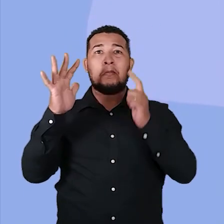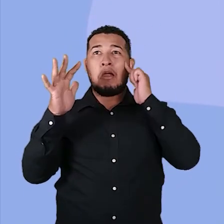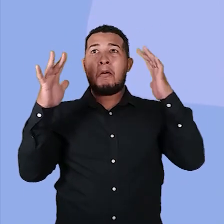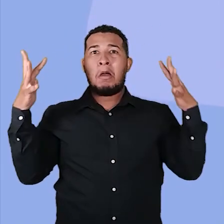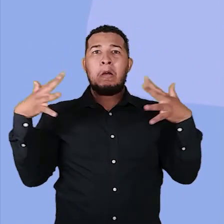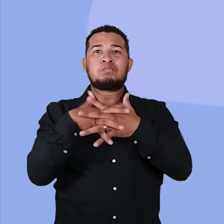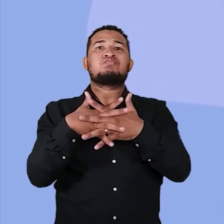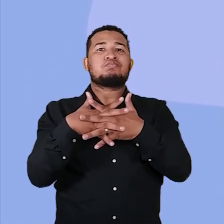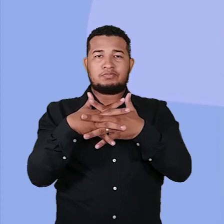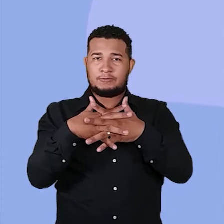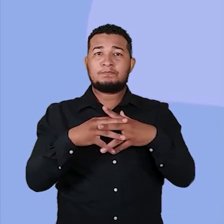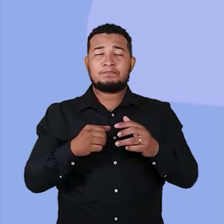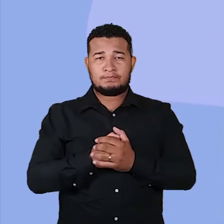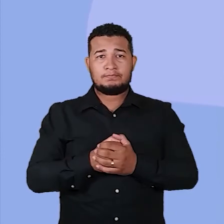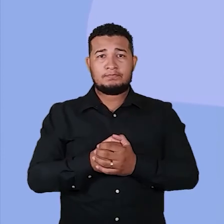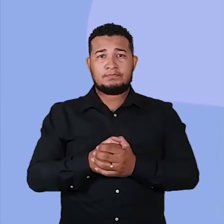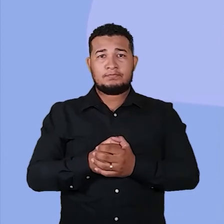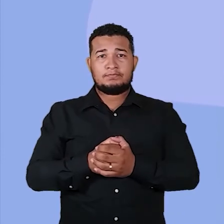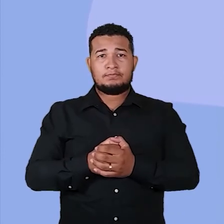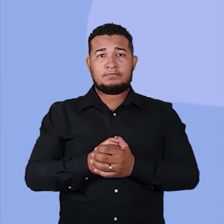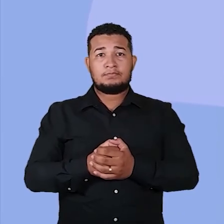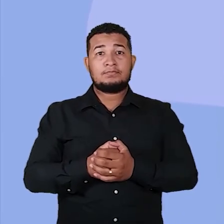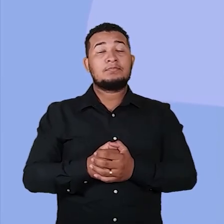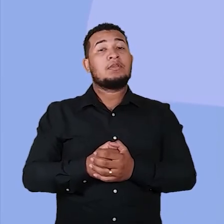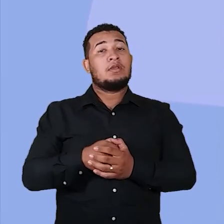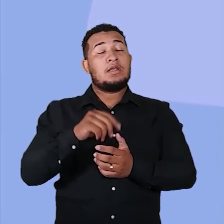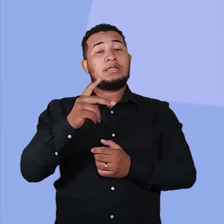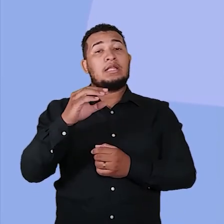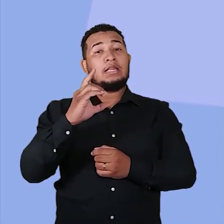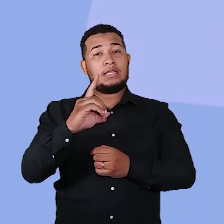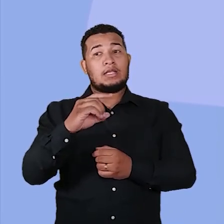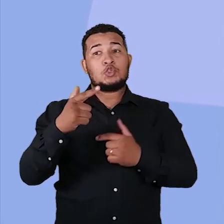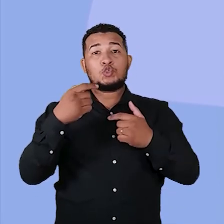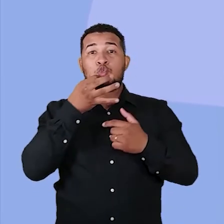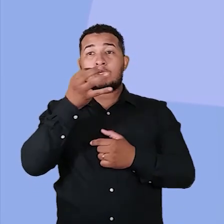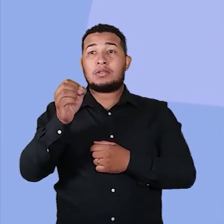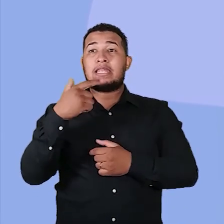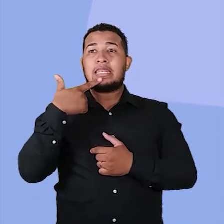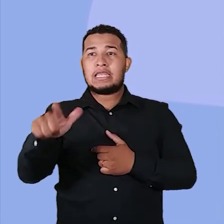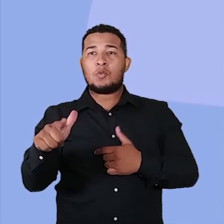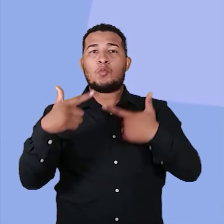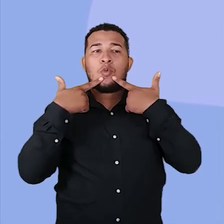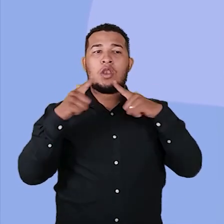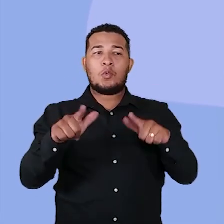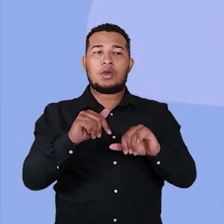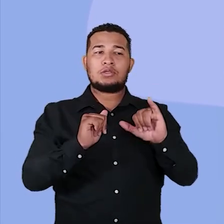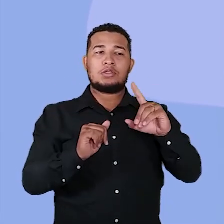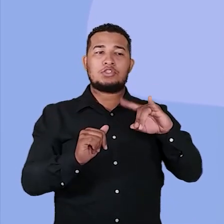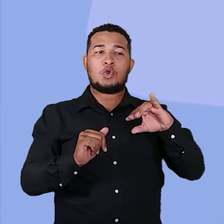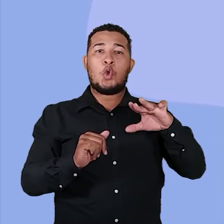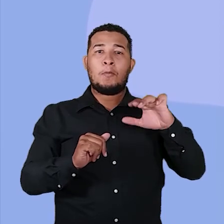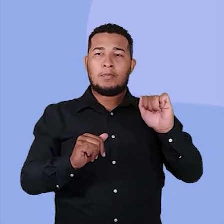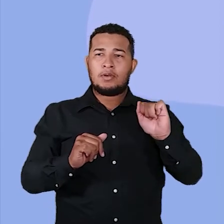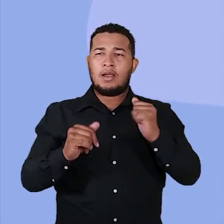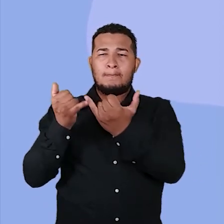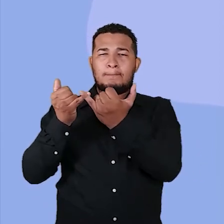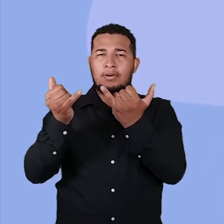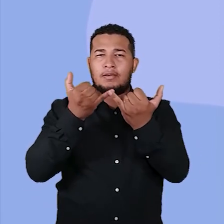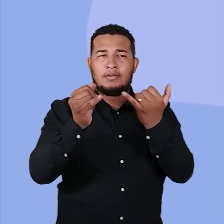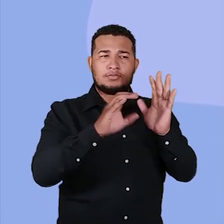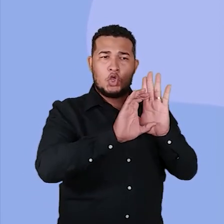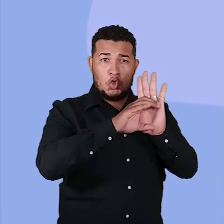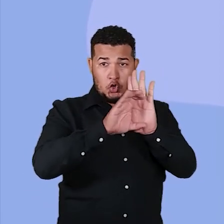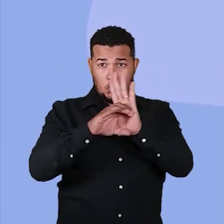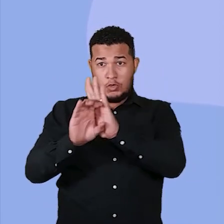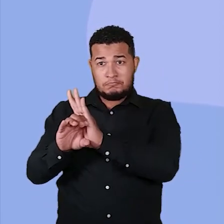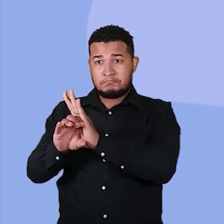teve essa interação, essa comunicação. Sugere que a língua, linguagem e idioma são conceitos semelhantes e apenas ao conhecermos